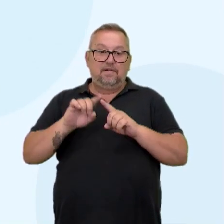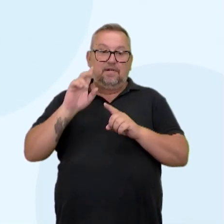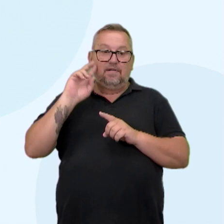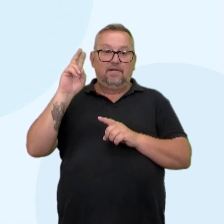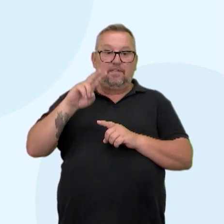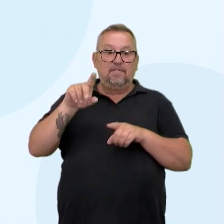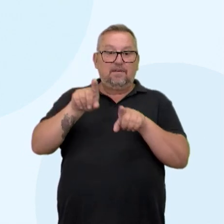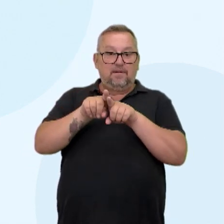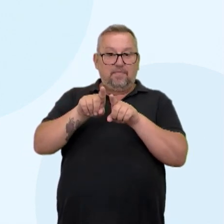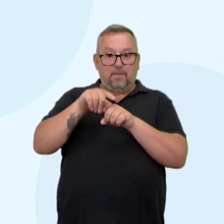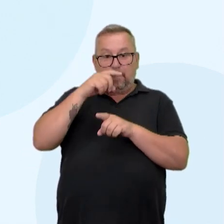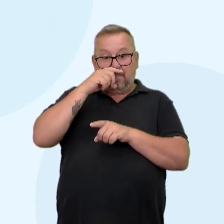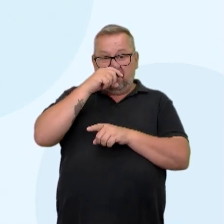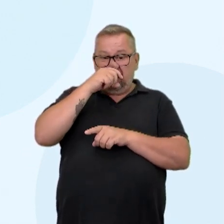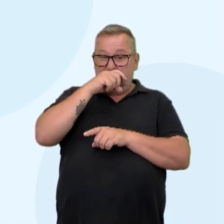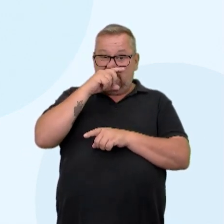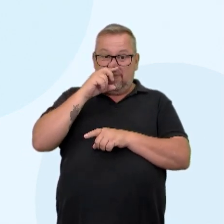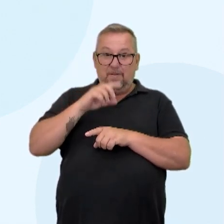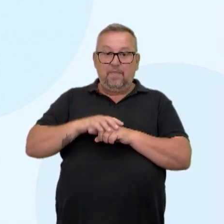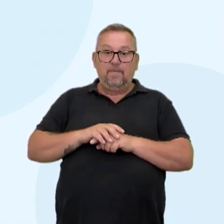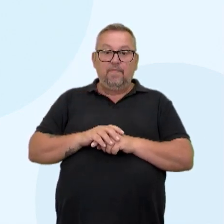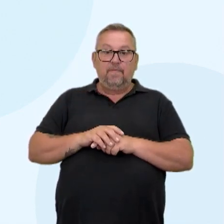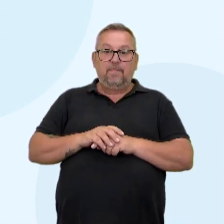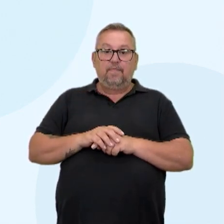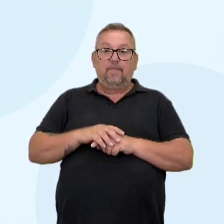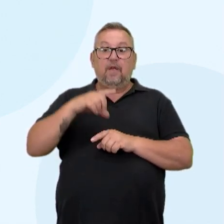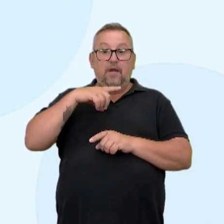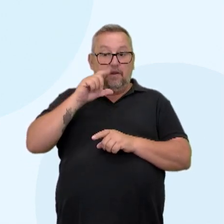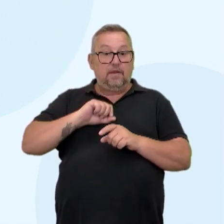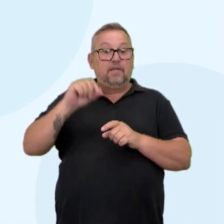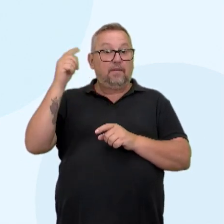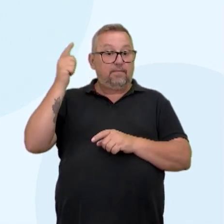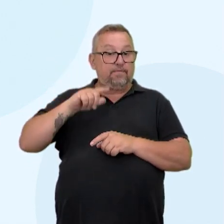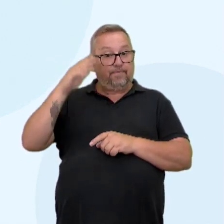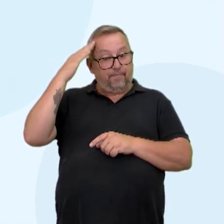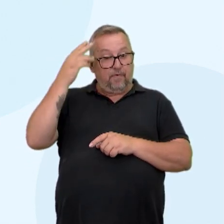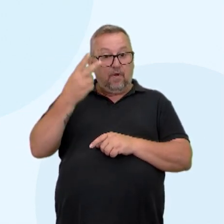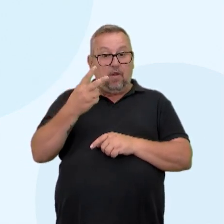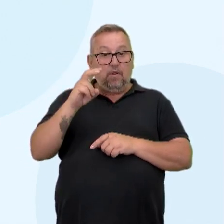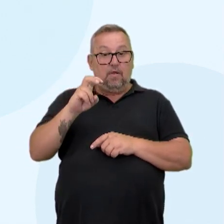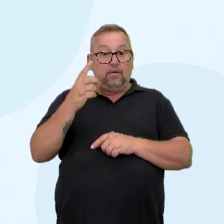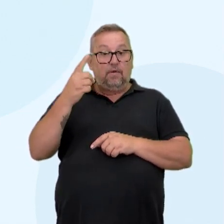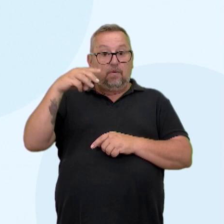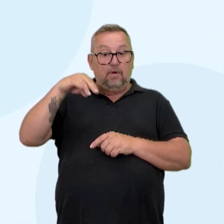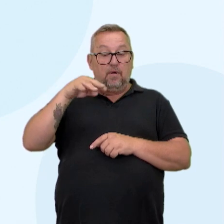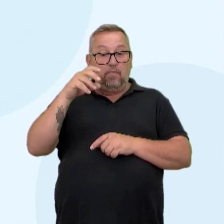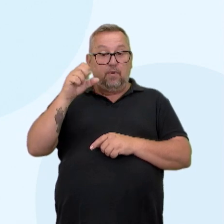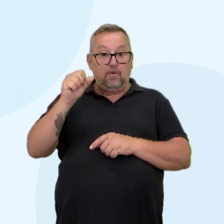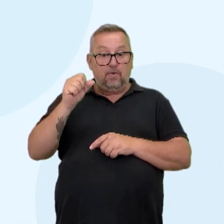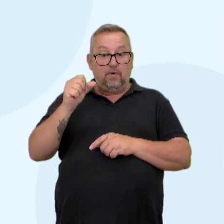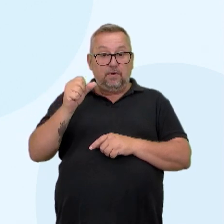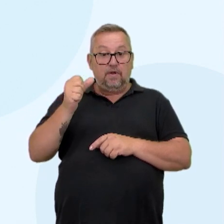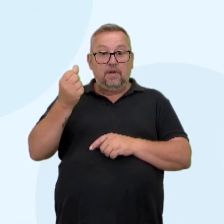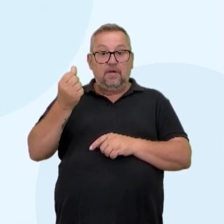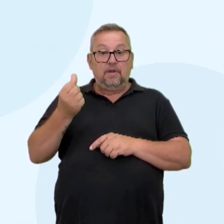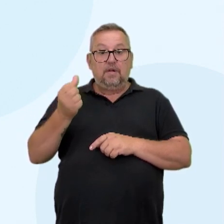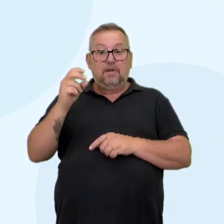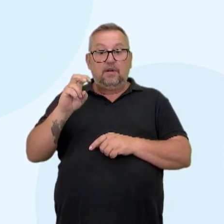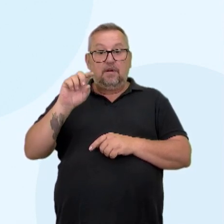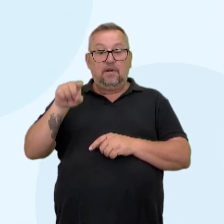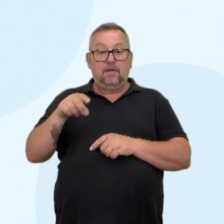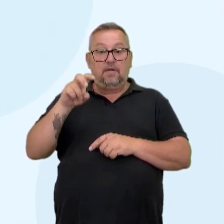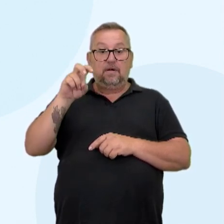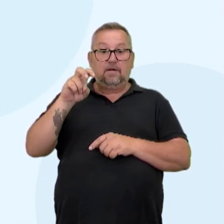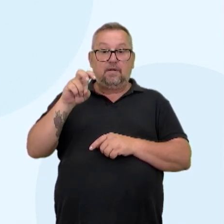Mesozoico, era geológica do Fanerozoico, que está compreendida entre 251 milhões de anos